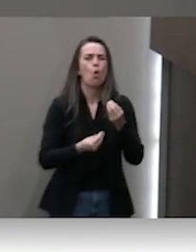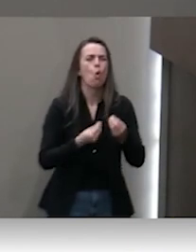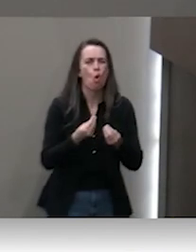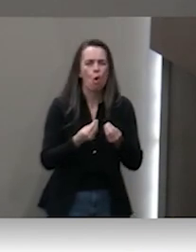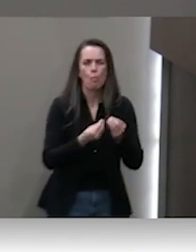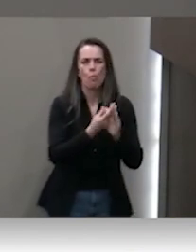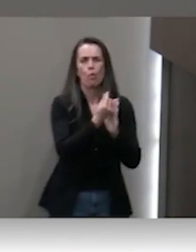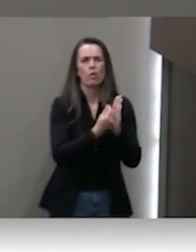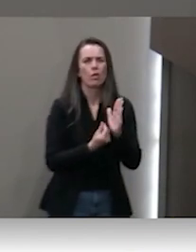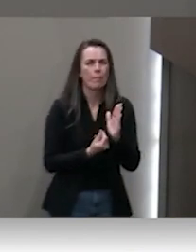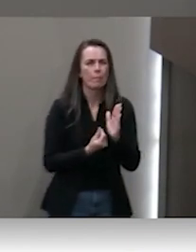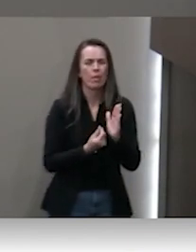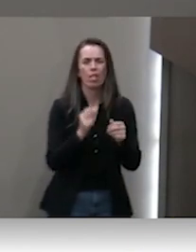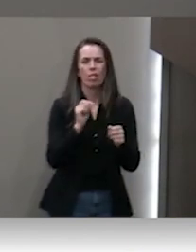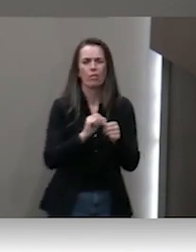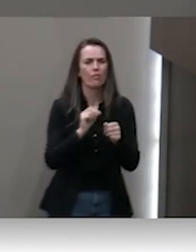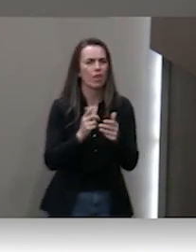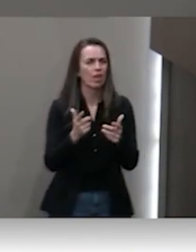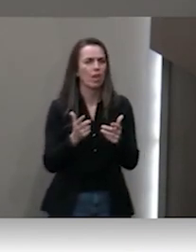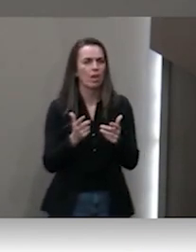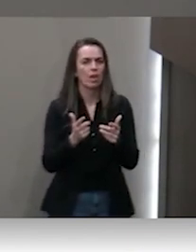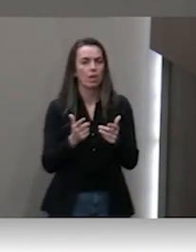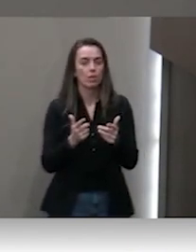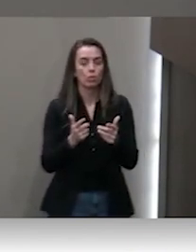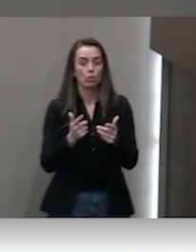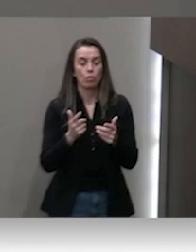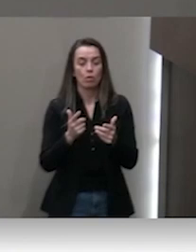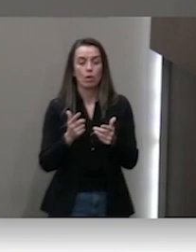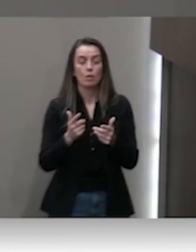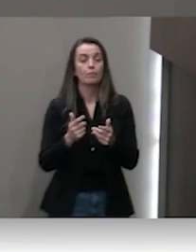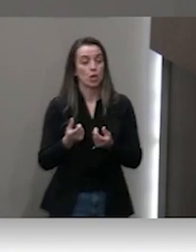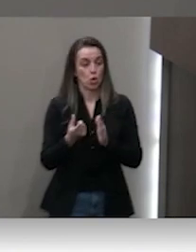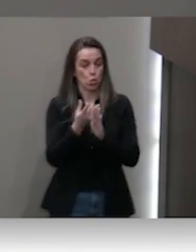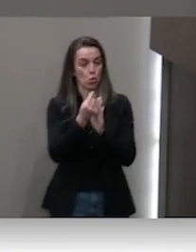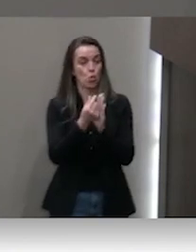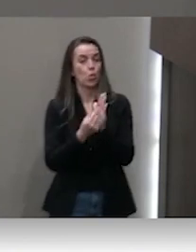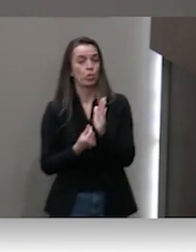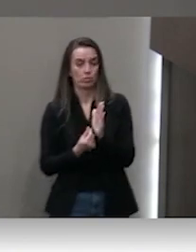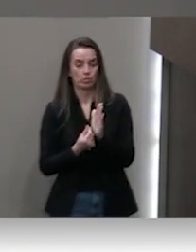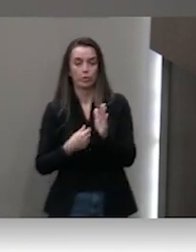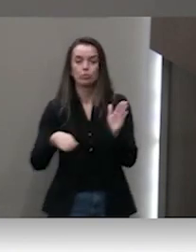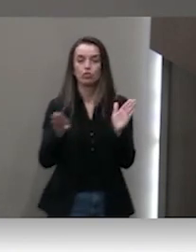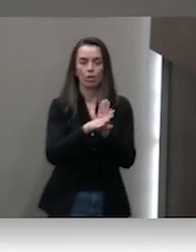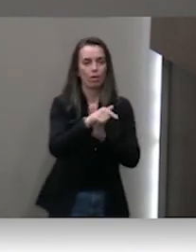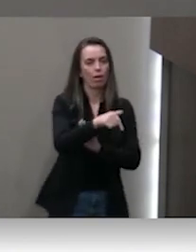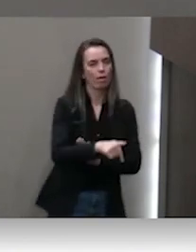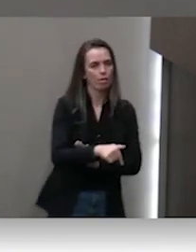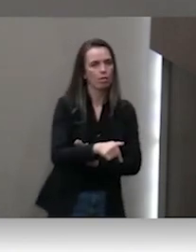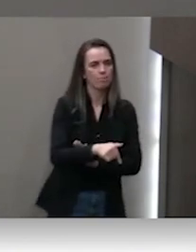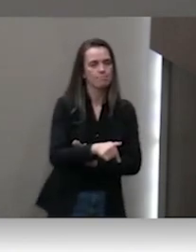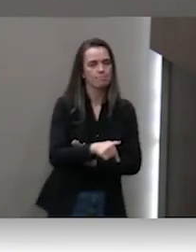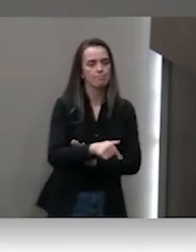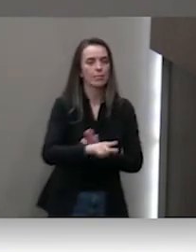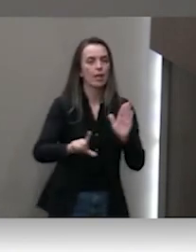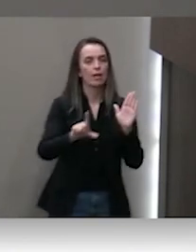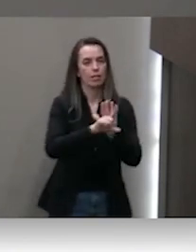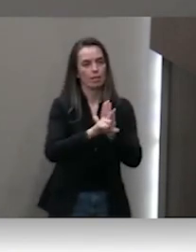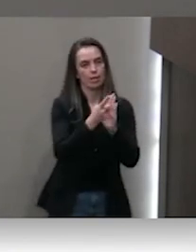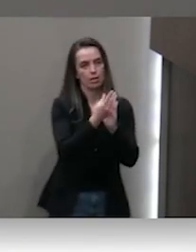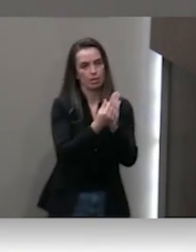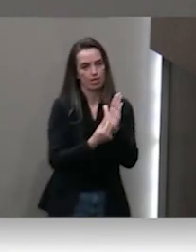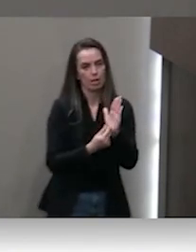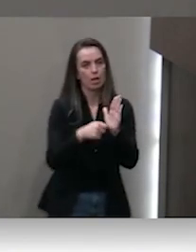município, orçamento esse que passa por esta casa. Em tese, o orçamento, a lei orçamentária, deveria